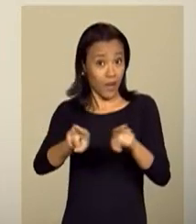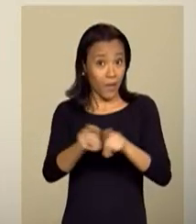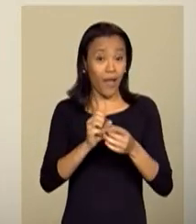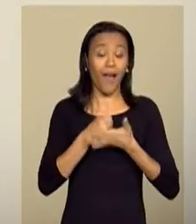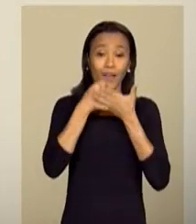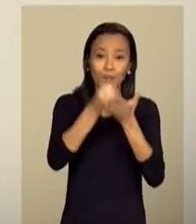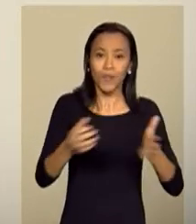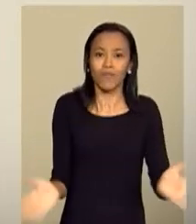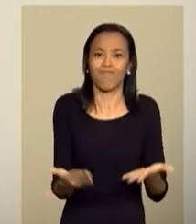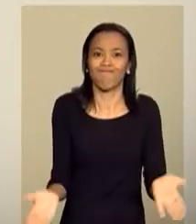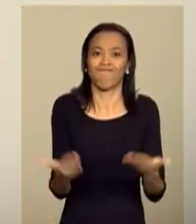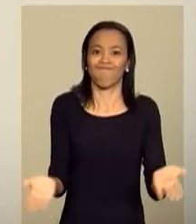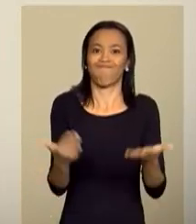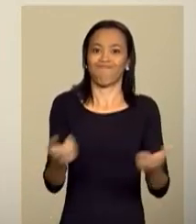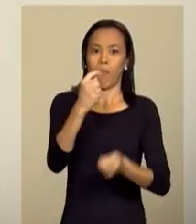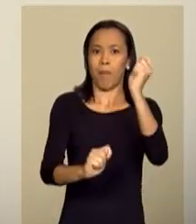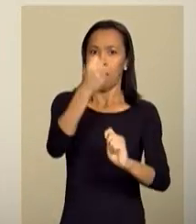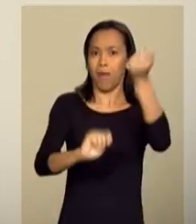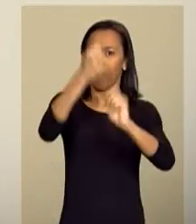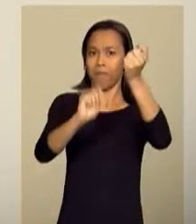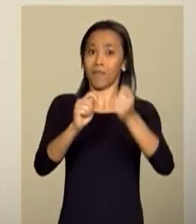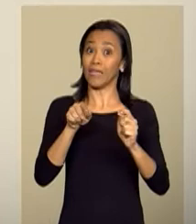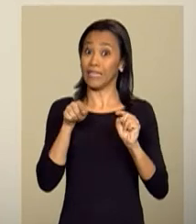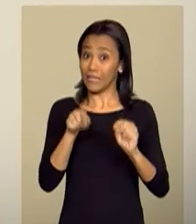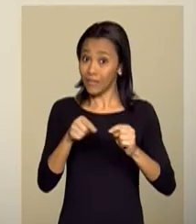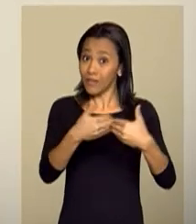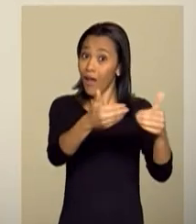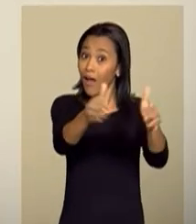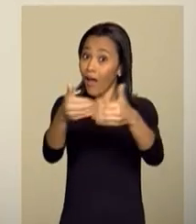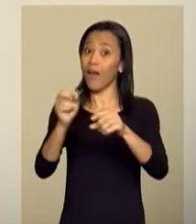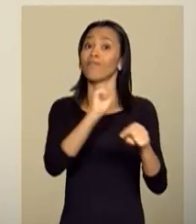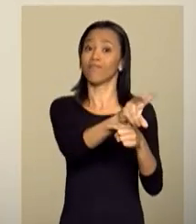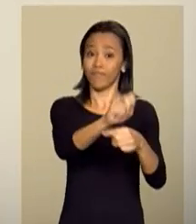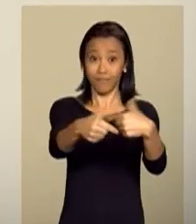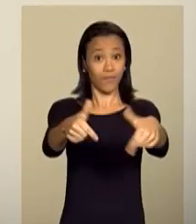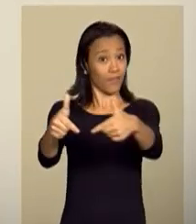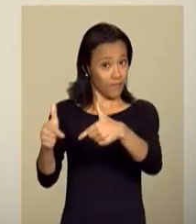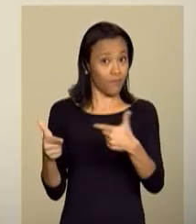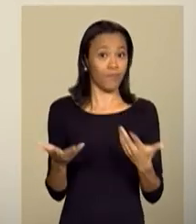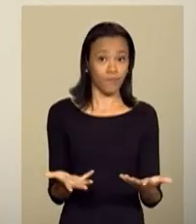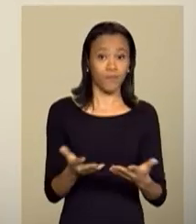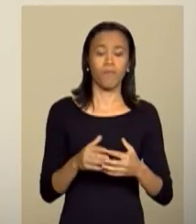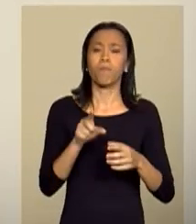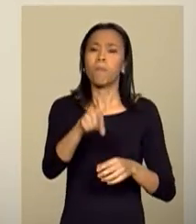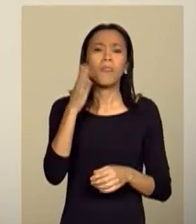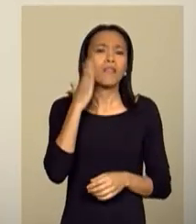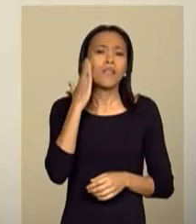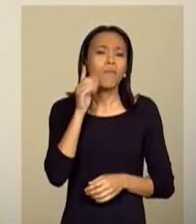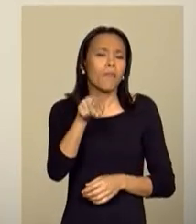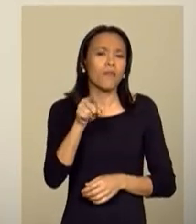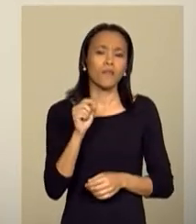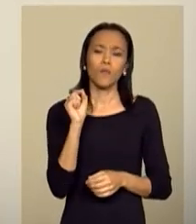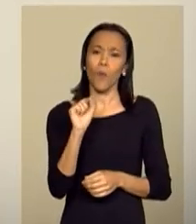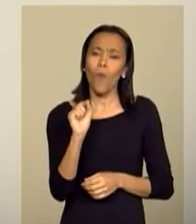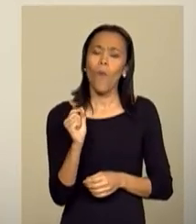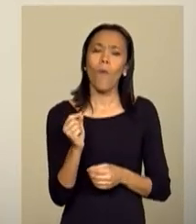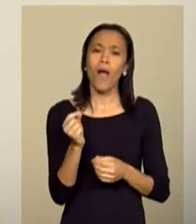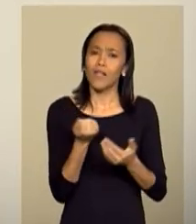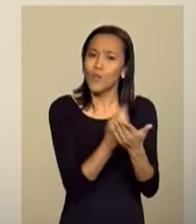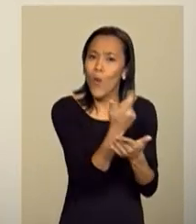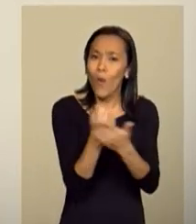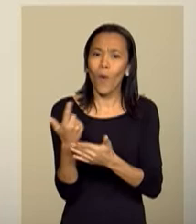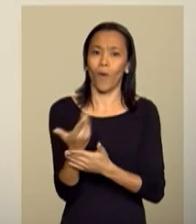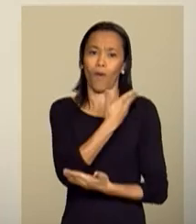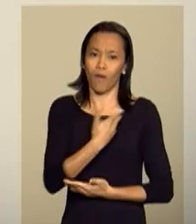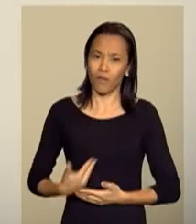aquecer a produção da indústria e isso gera emprego n necessariamente para você ver Luciano como as compras do